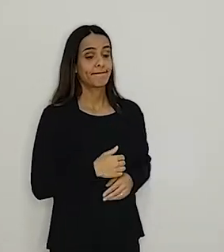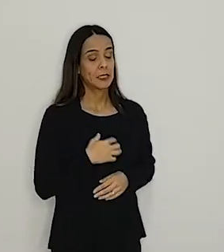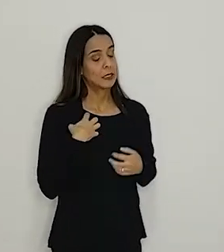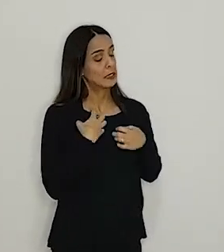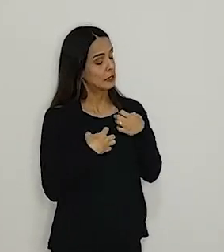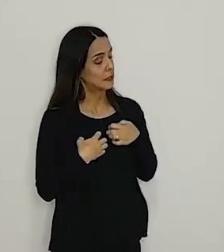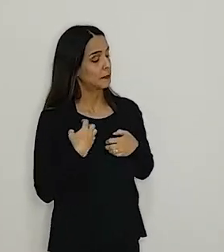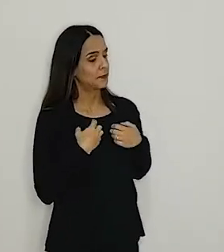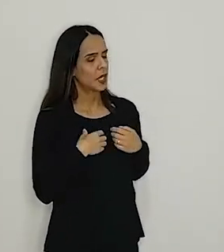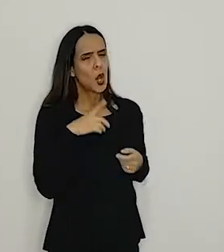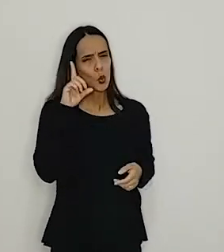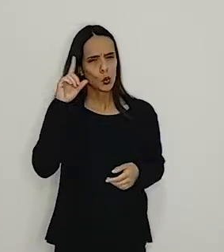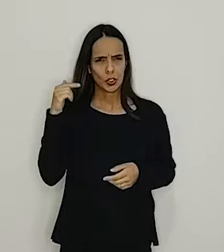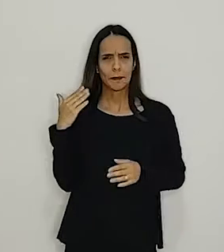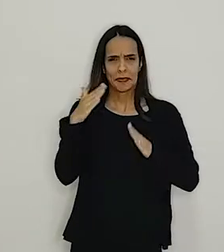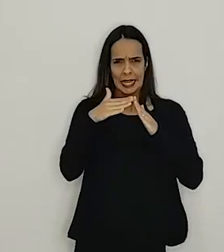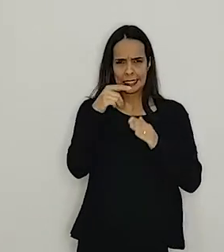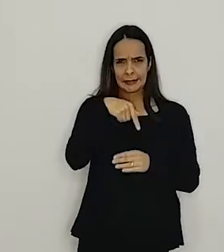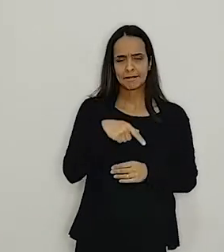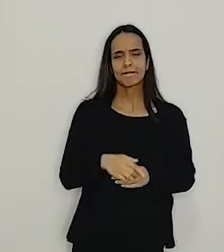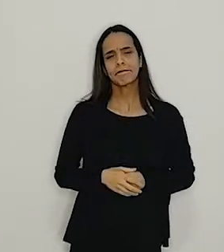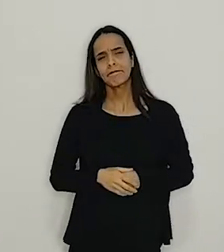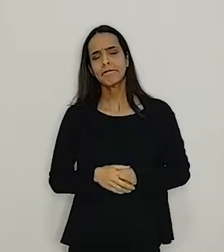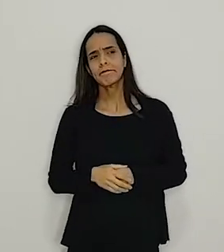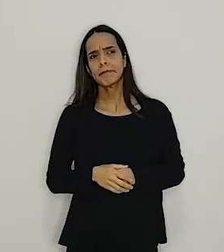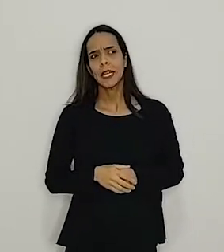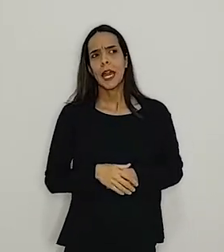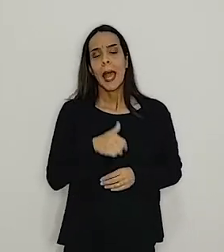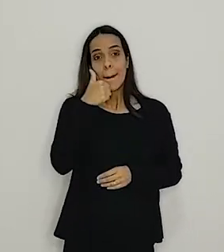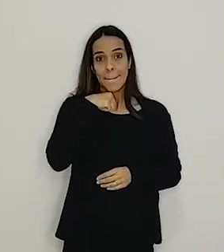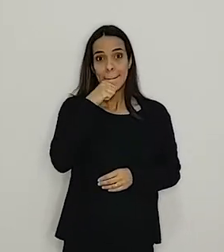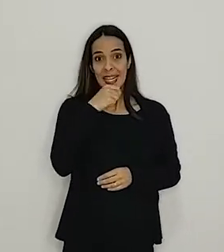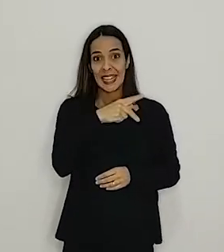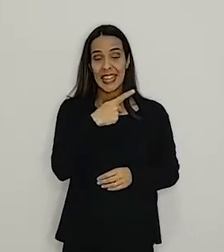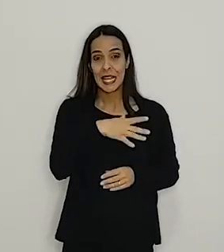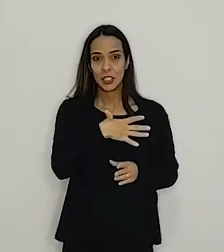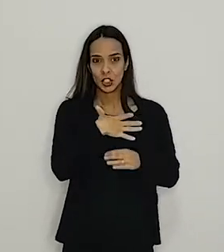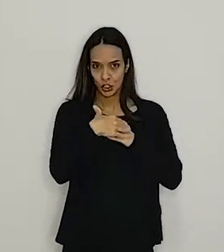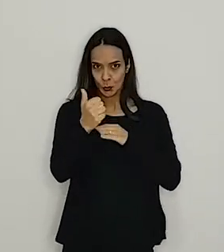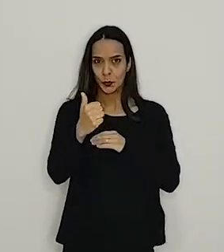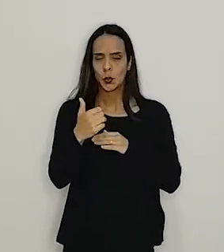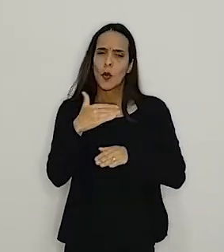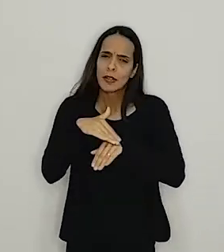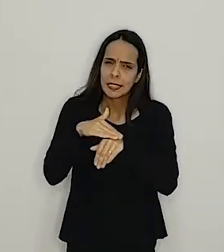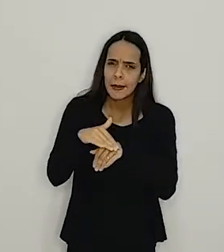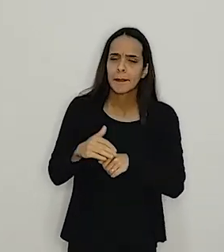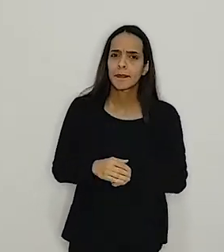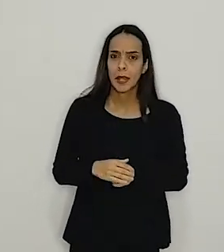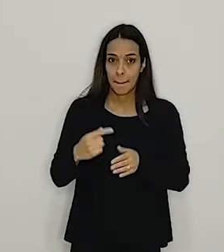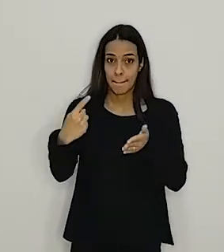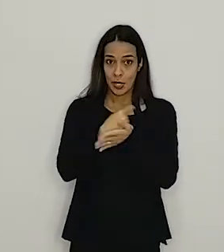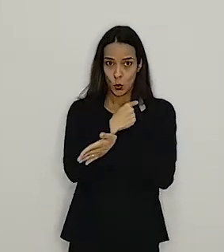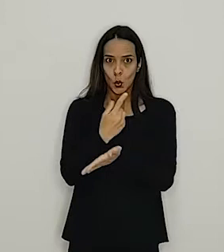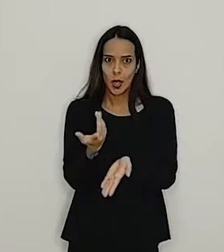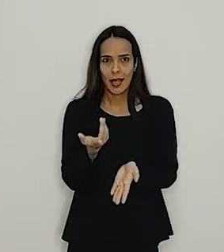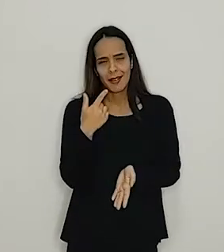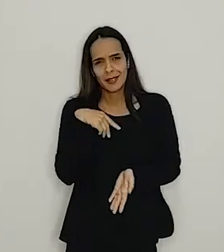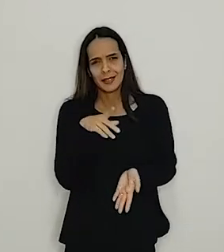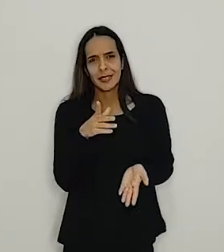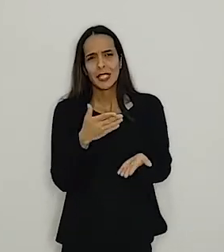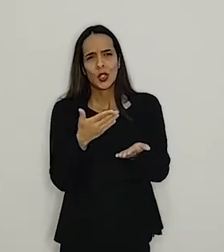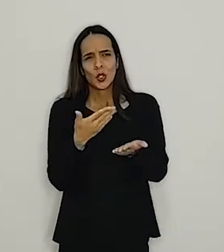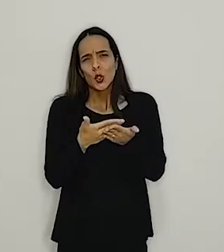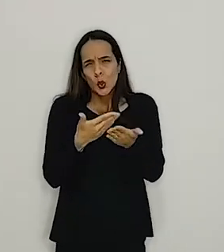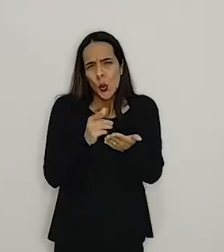a mãe desse paciente me chamou para conversar. E ela me perguntou ela me fez a seguinte pergunta. E aí, dentro